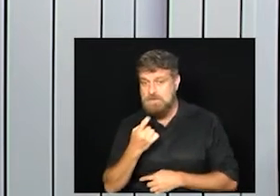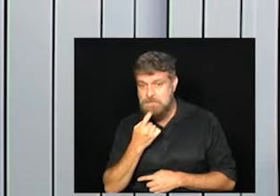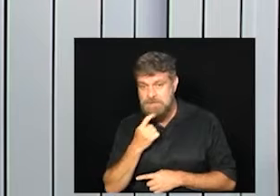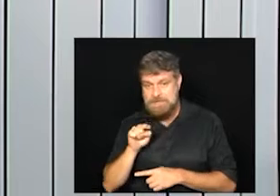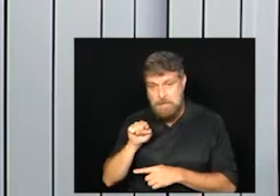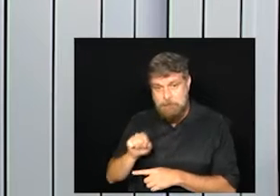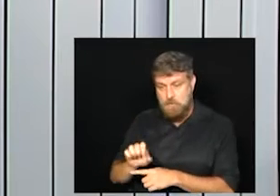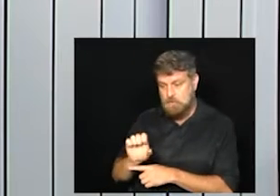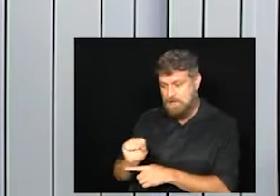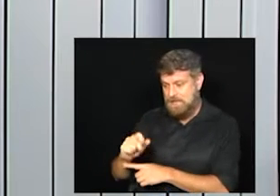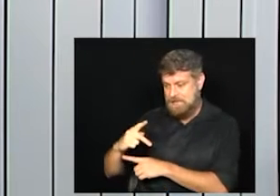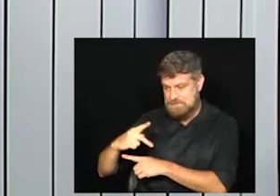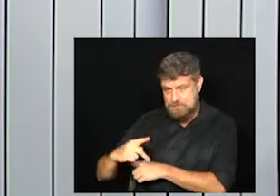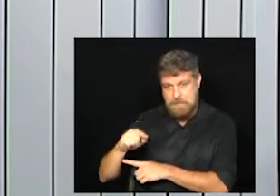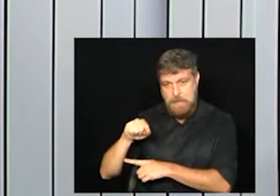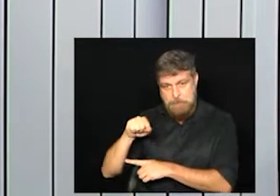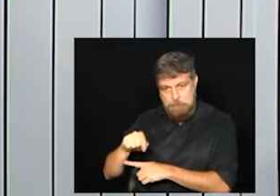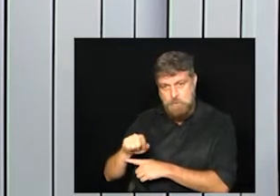cepate.campinas.sp.gov.br.